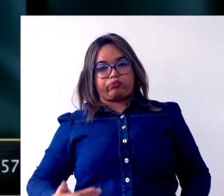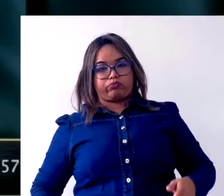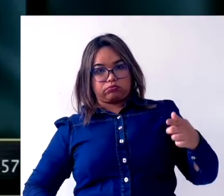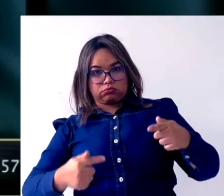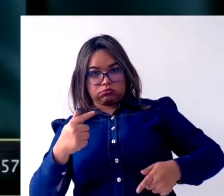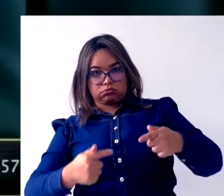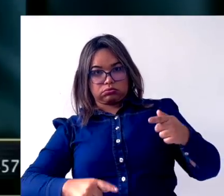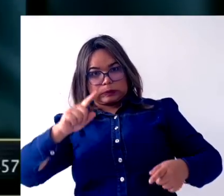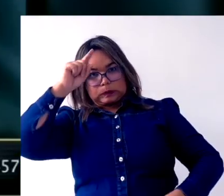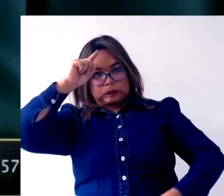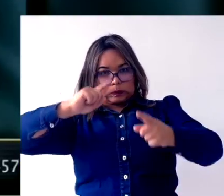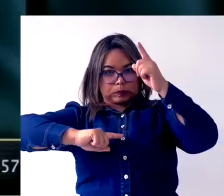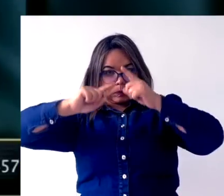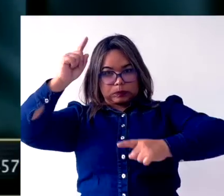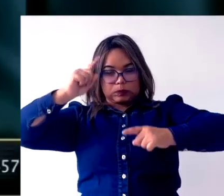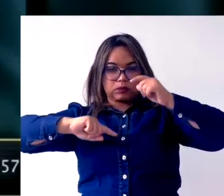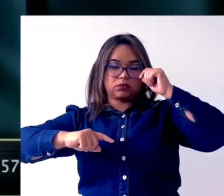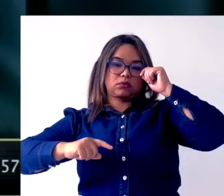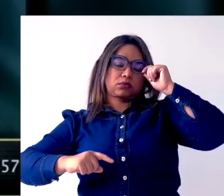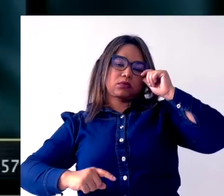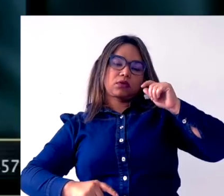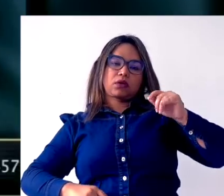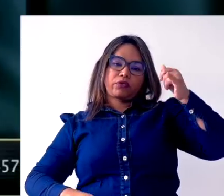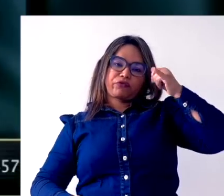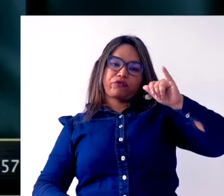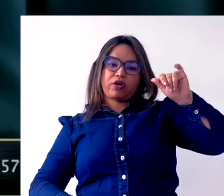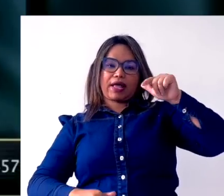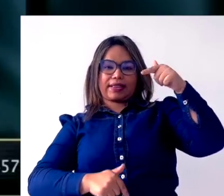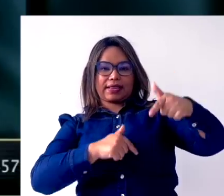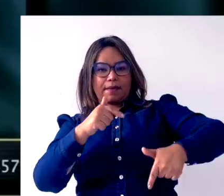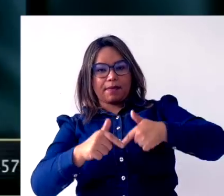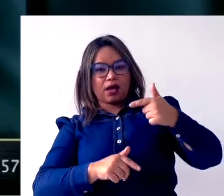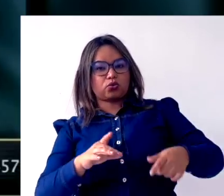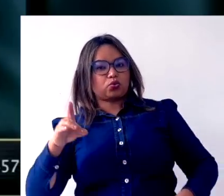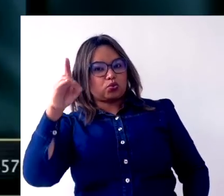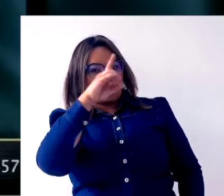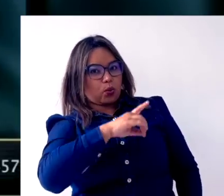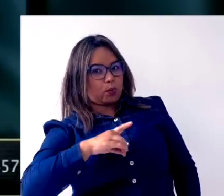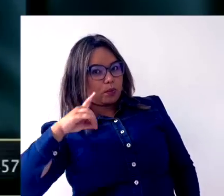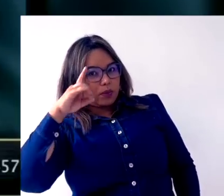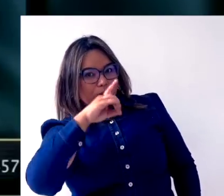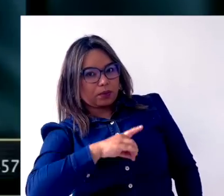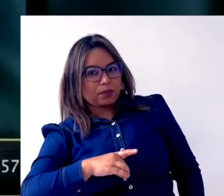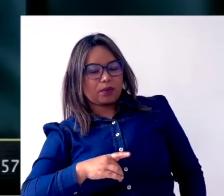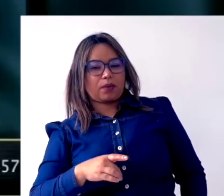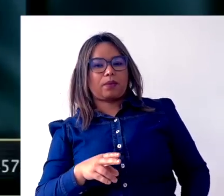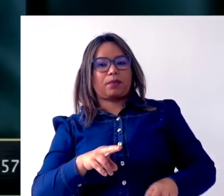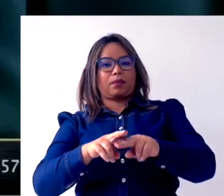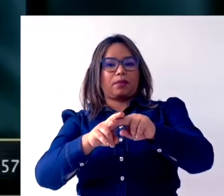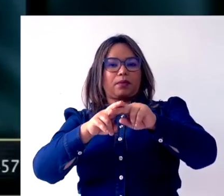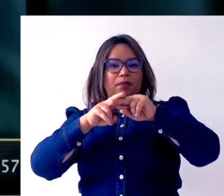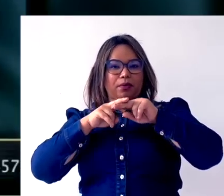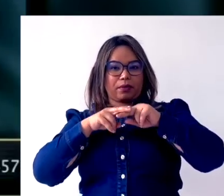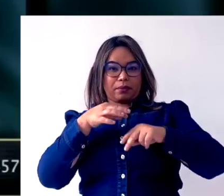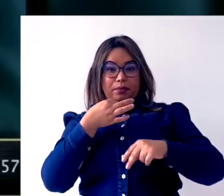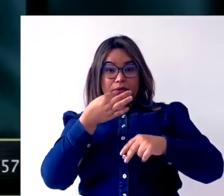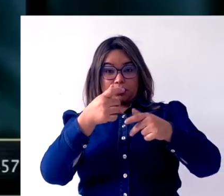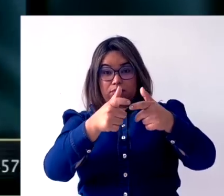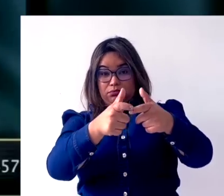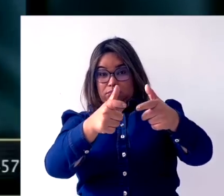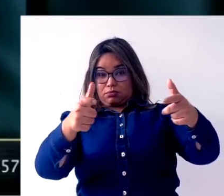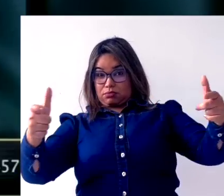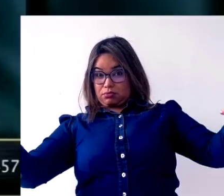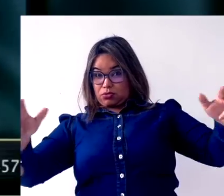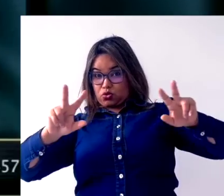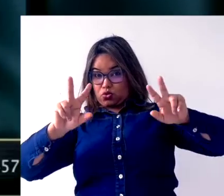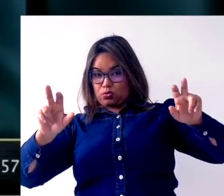nos abstenhamos de trabalho ou de recreação no domingo, por causa da opinião da maioria quanto a esse dia. Pela lei,